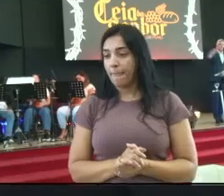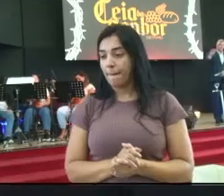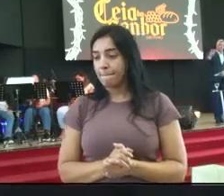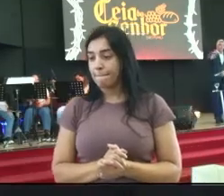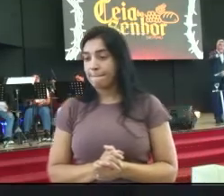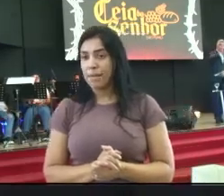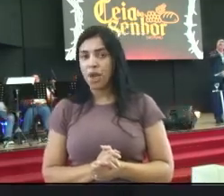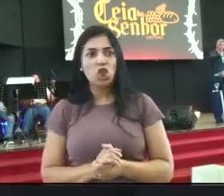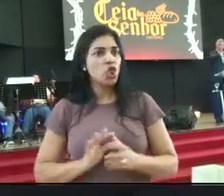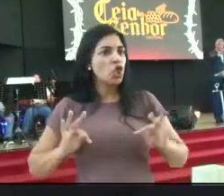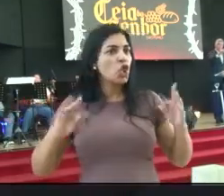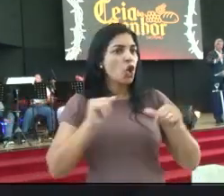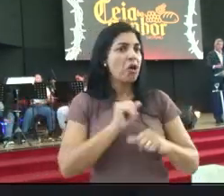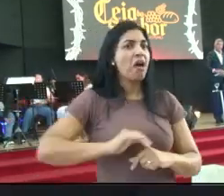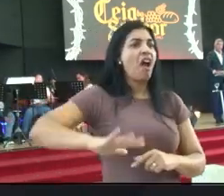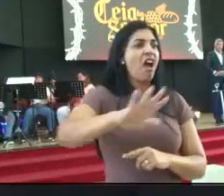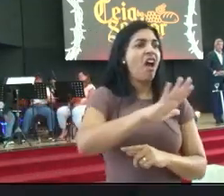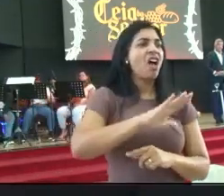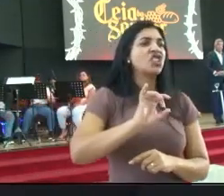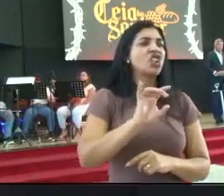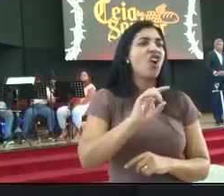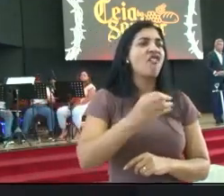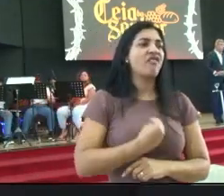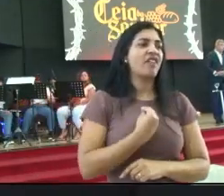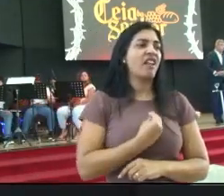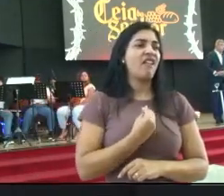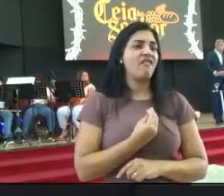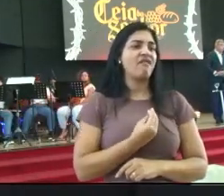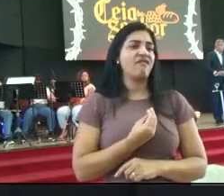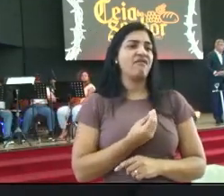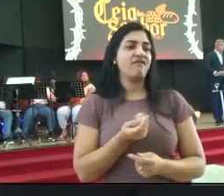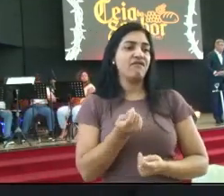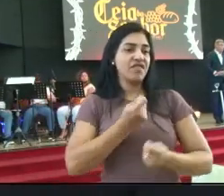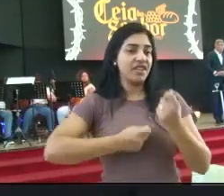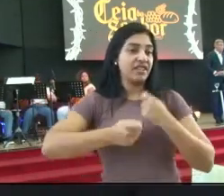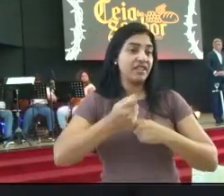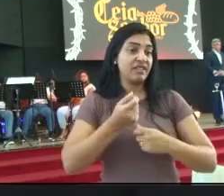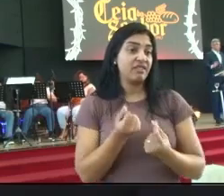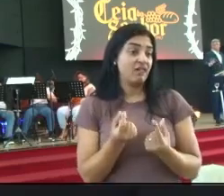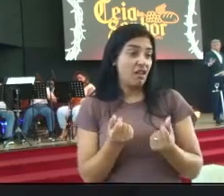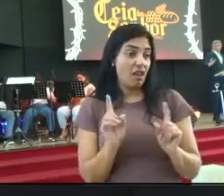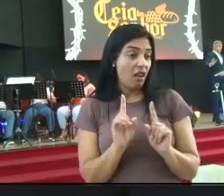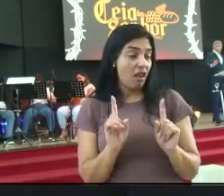Isto em todas as áreas, eu não estou falando só da vida financeira, não.